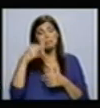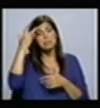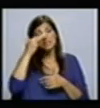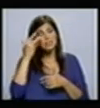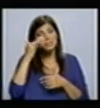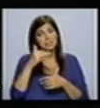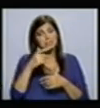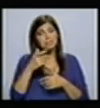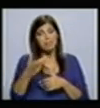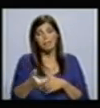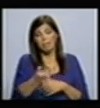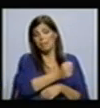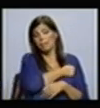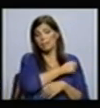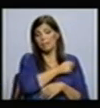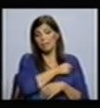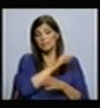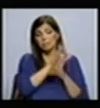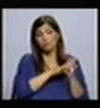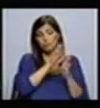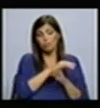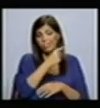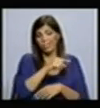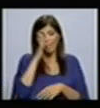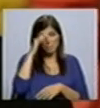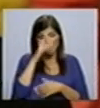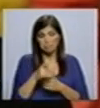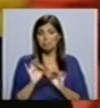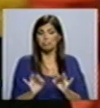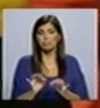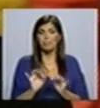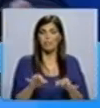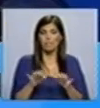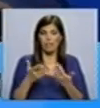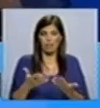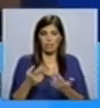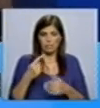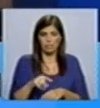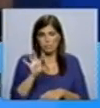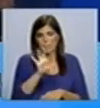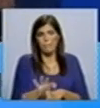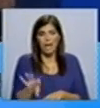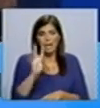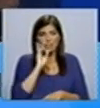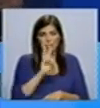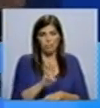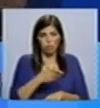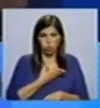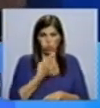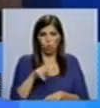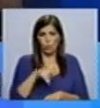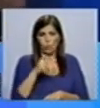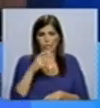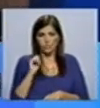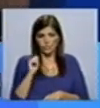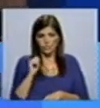ao habitat dos nossos animais de estimação em casa. Miguel, para terminar, temos imagens das dunas de Marte. É